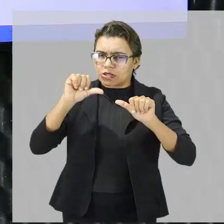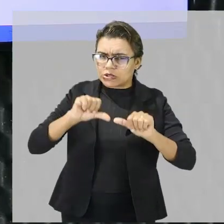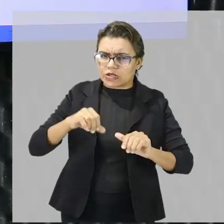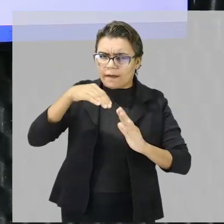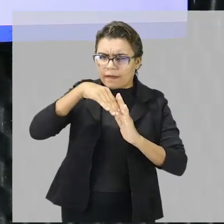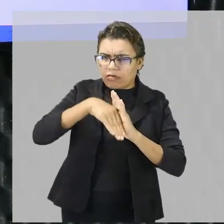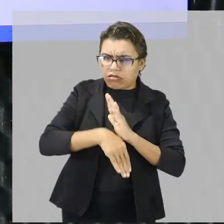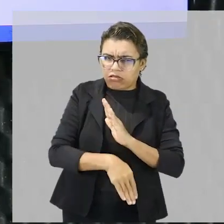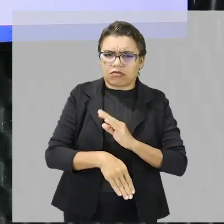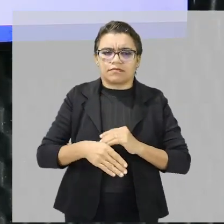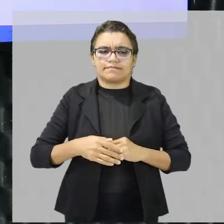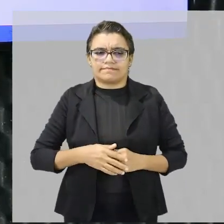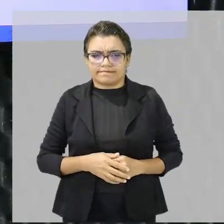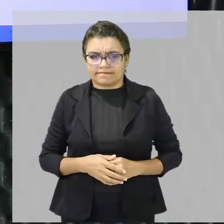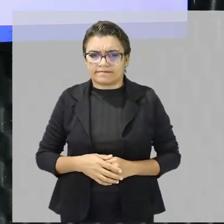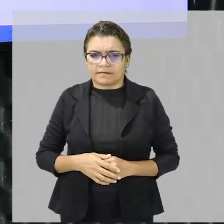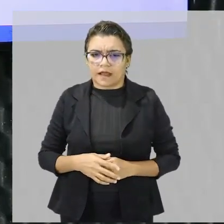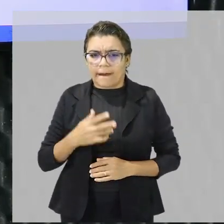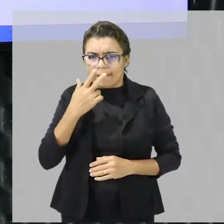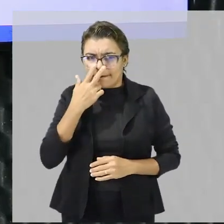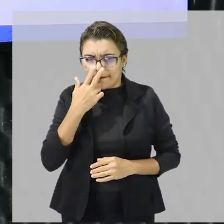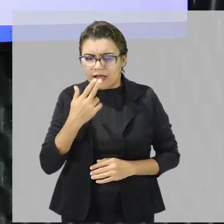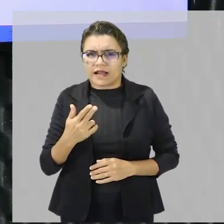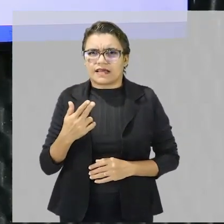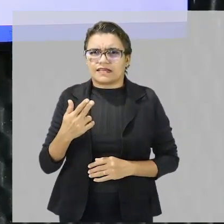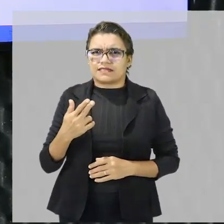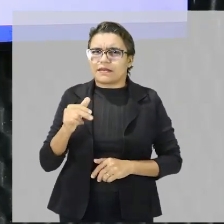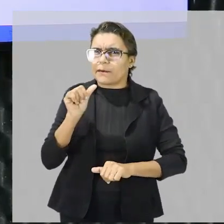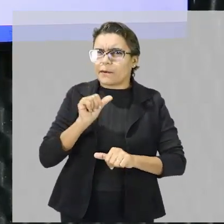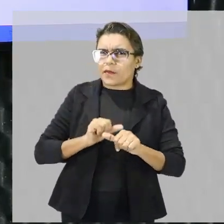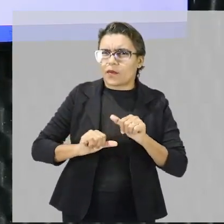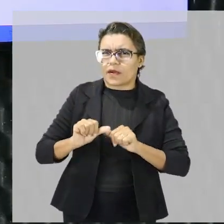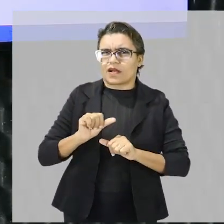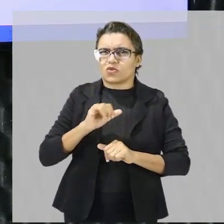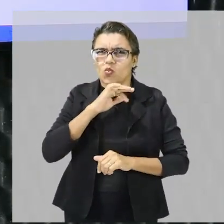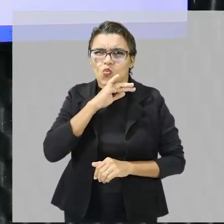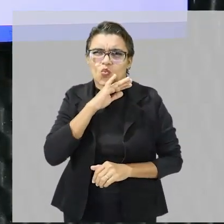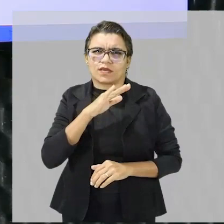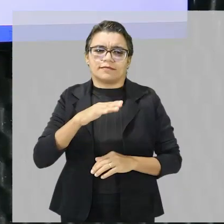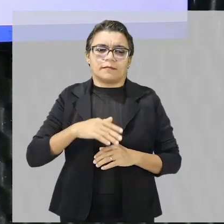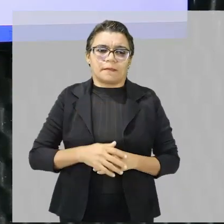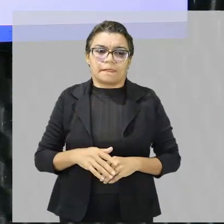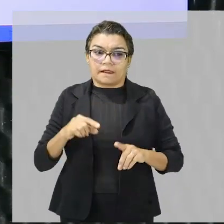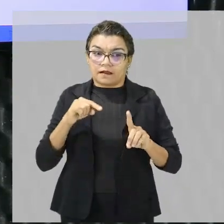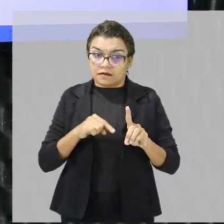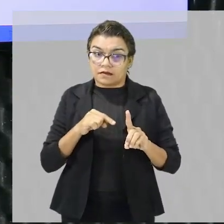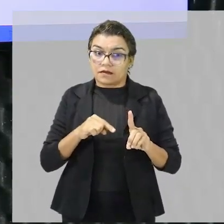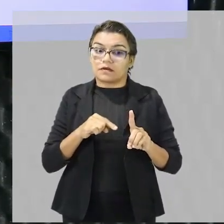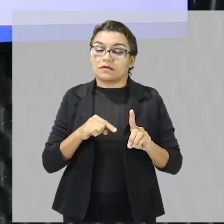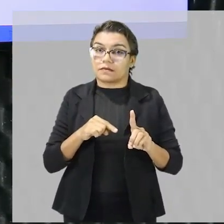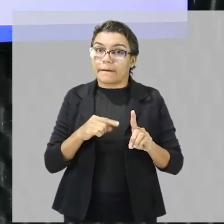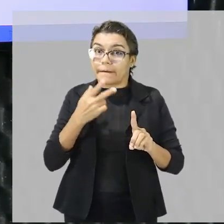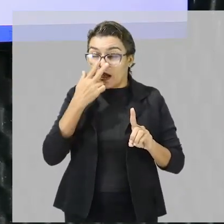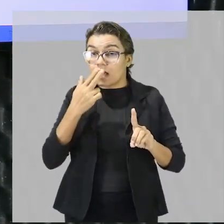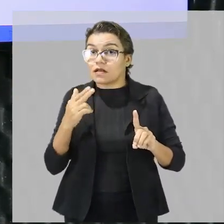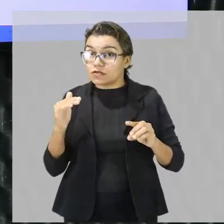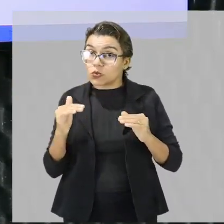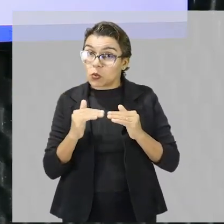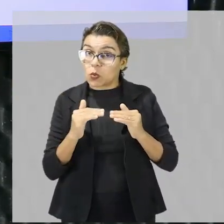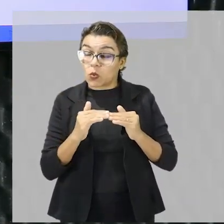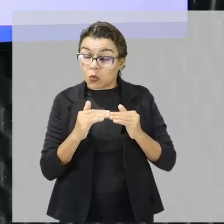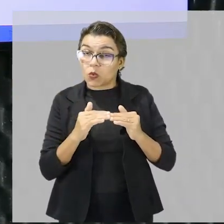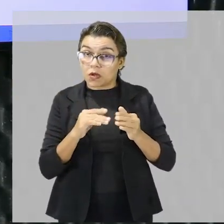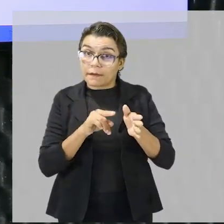ele está dizendo aqui. Ela ficou deturpada. A letra D entra aqui como uma boa sugestão para a